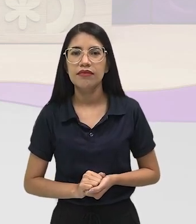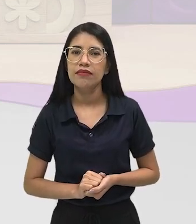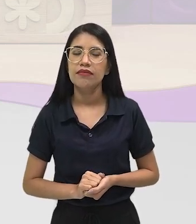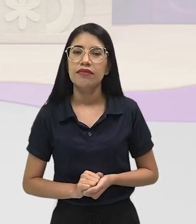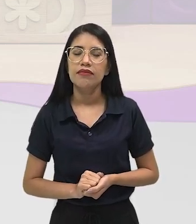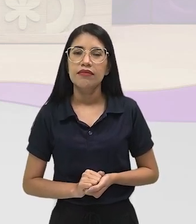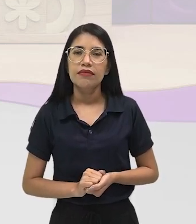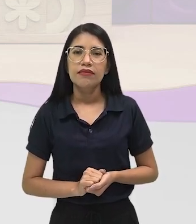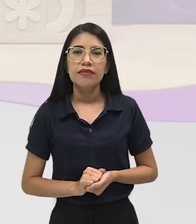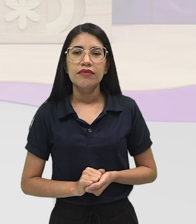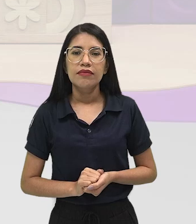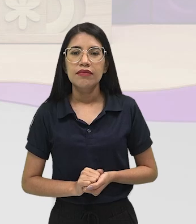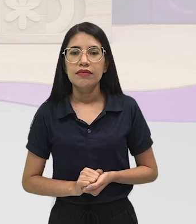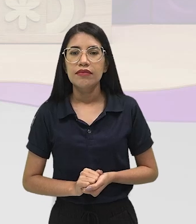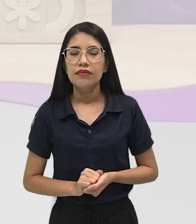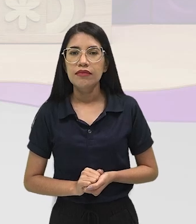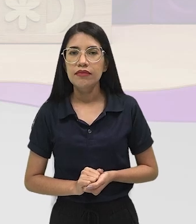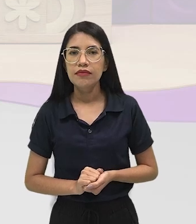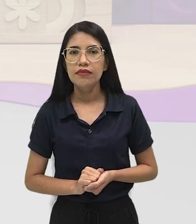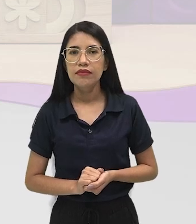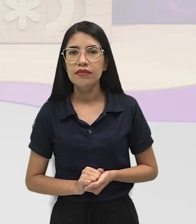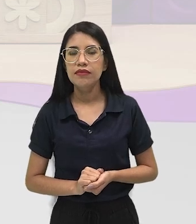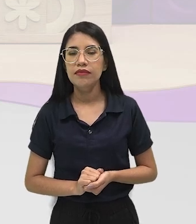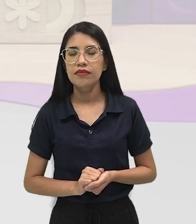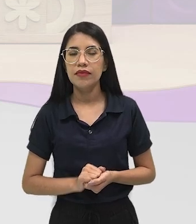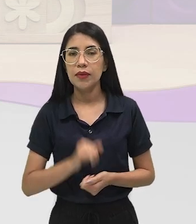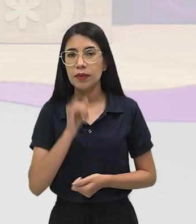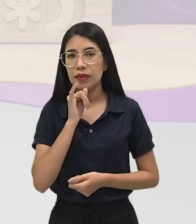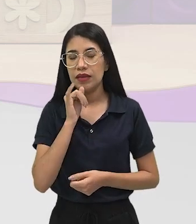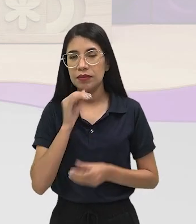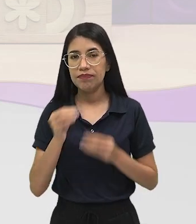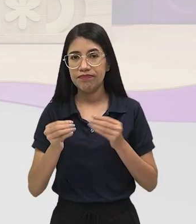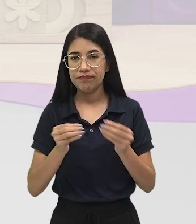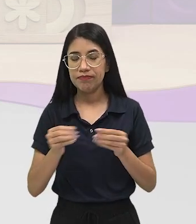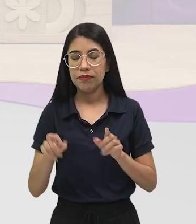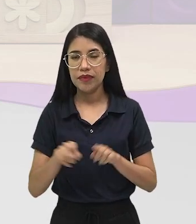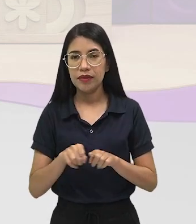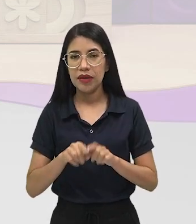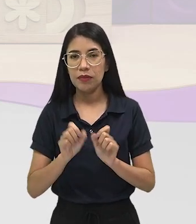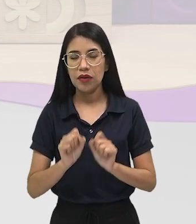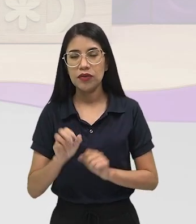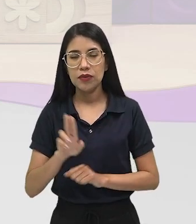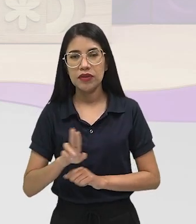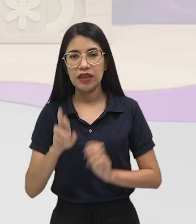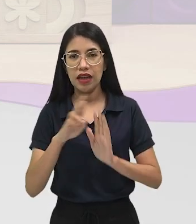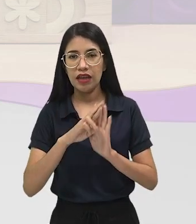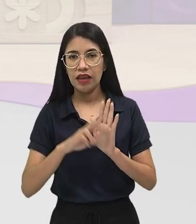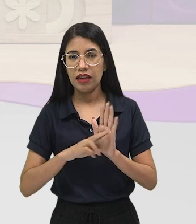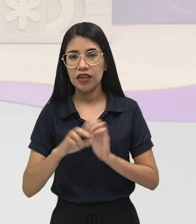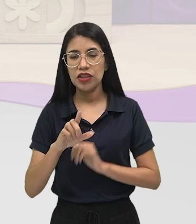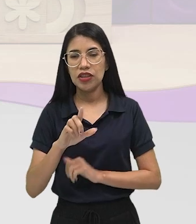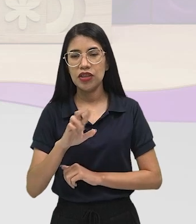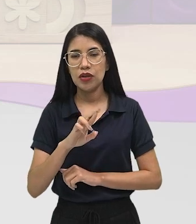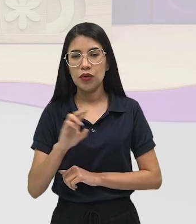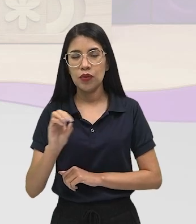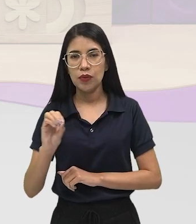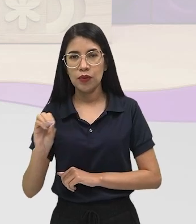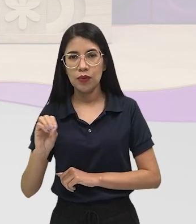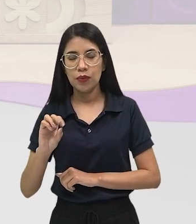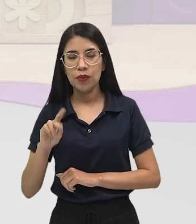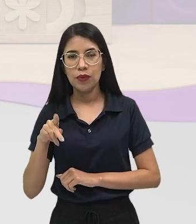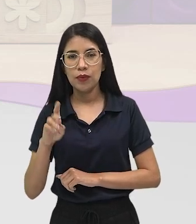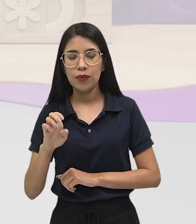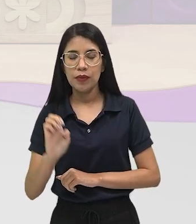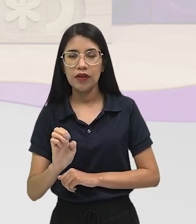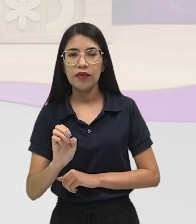situação, problema. No caso aqui da elasticidade, onde você pode usar a lei de Hooke, aí vem uma força F, olha só, que já